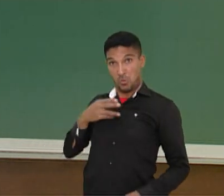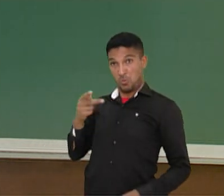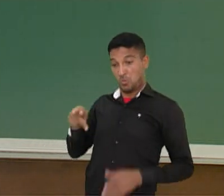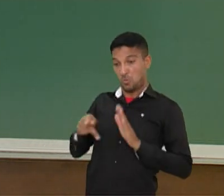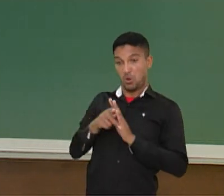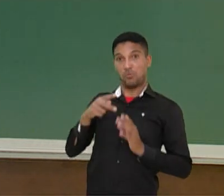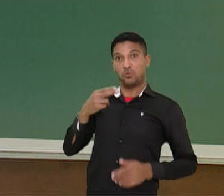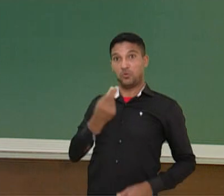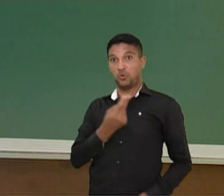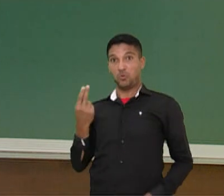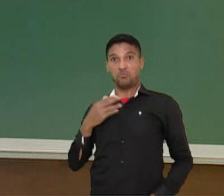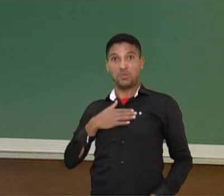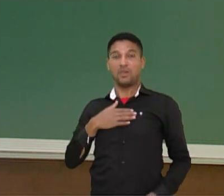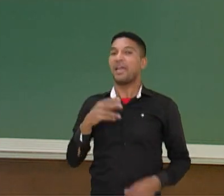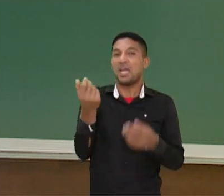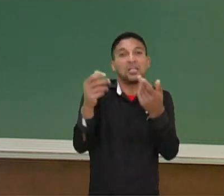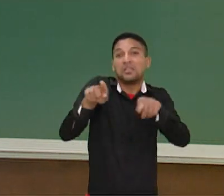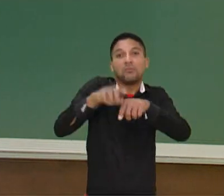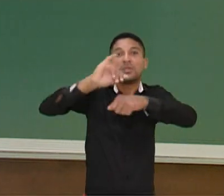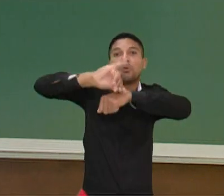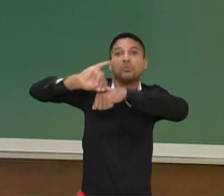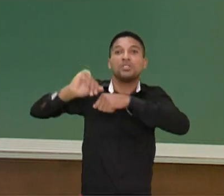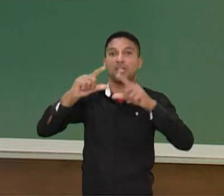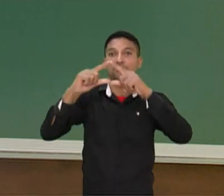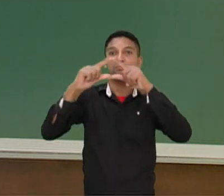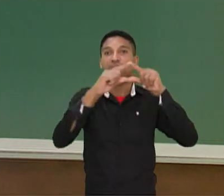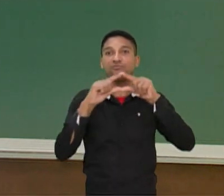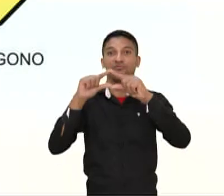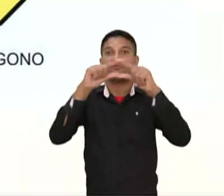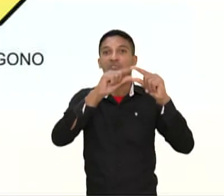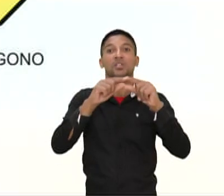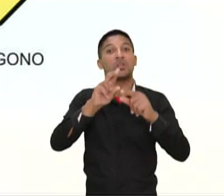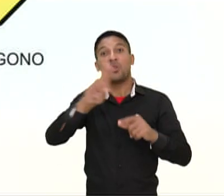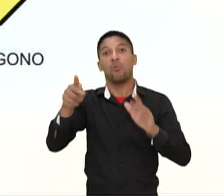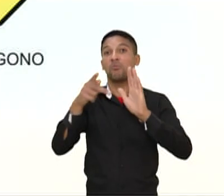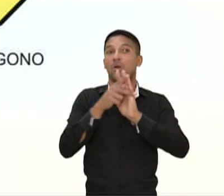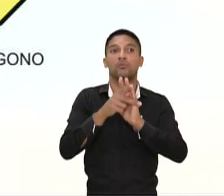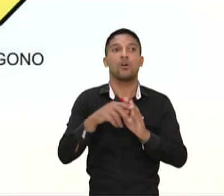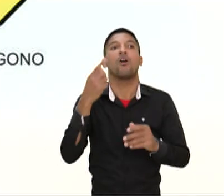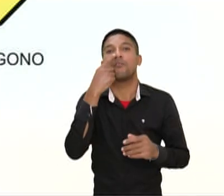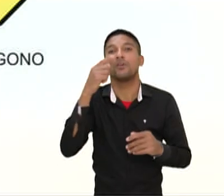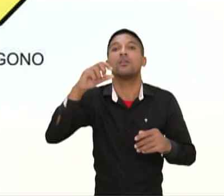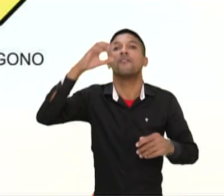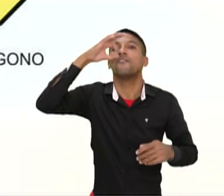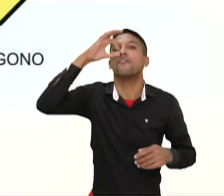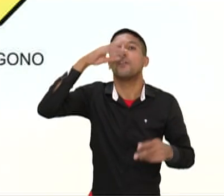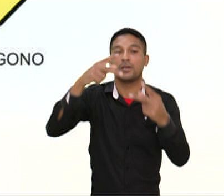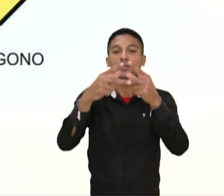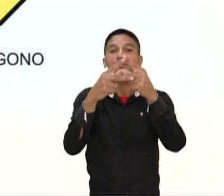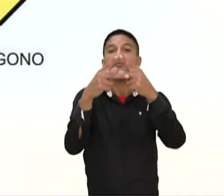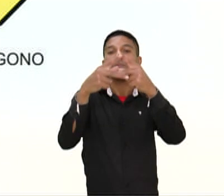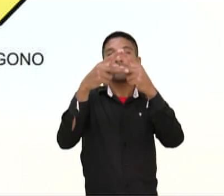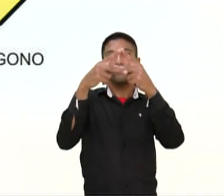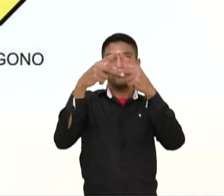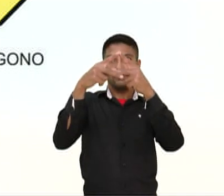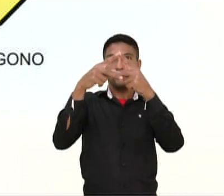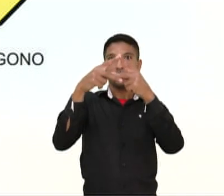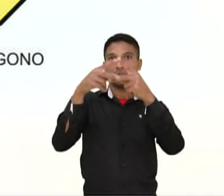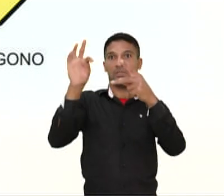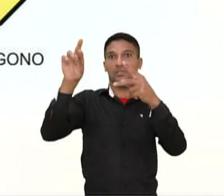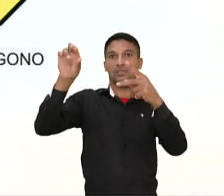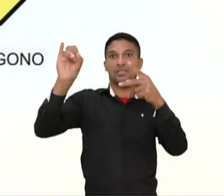coisas. Então, esse primeiro desenho verdinho é o quê? Triângulo, 3 lados,